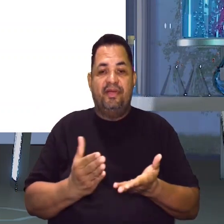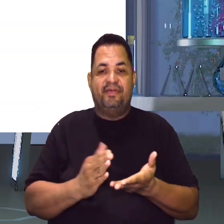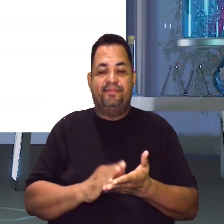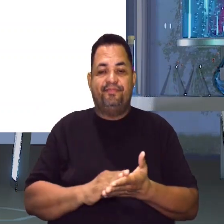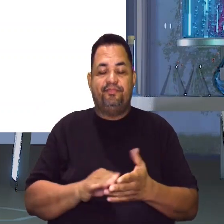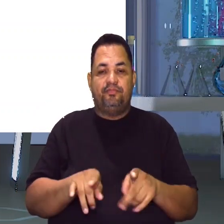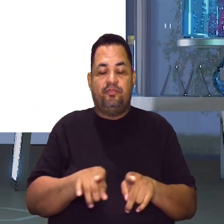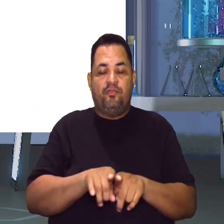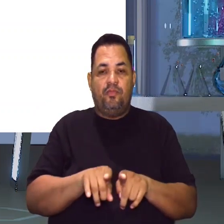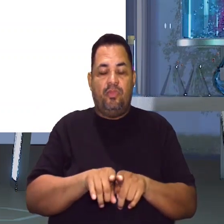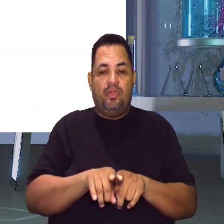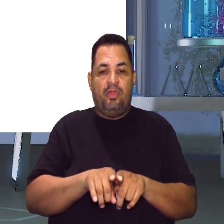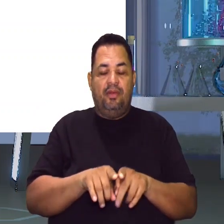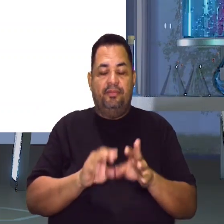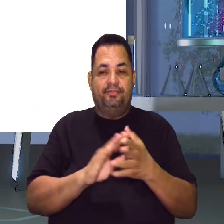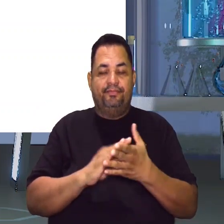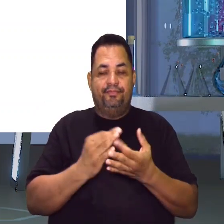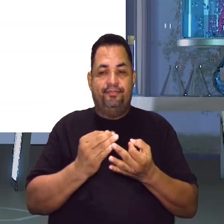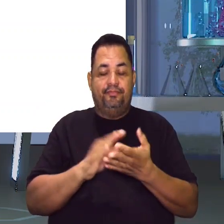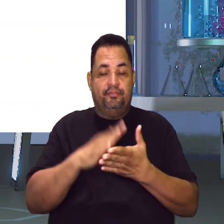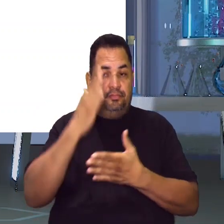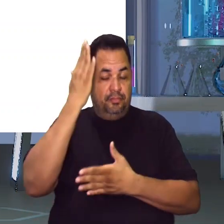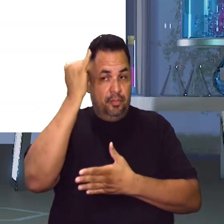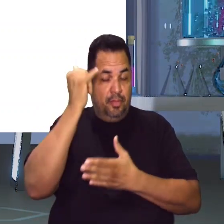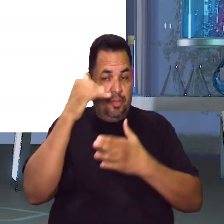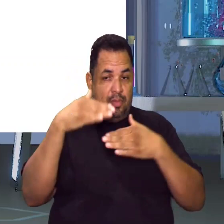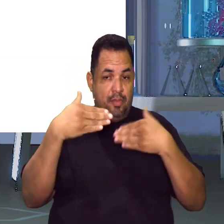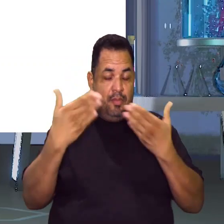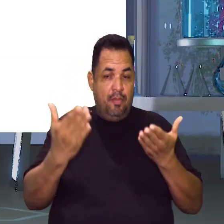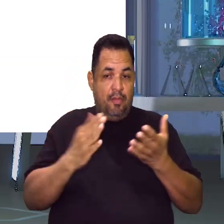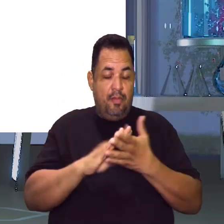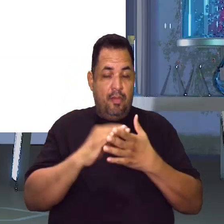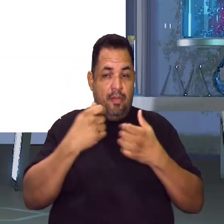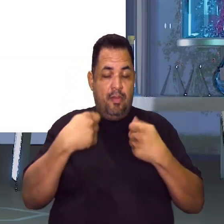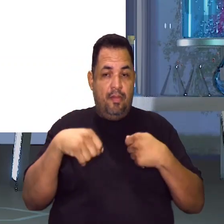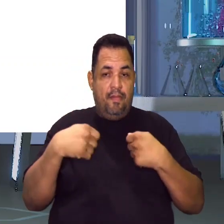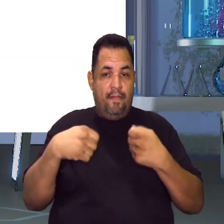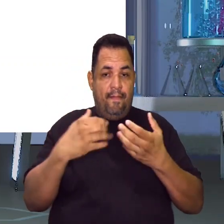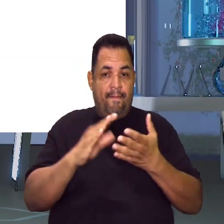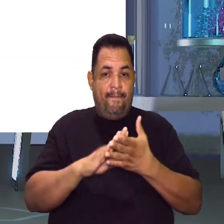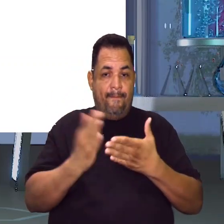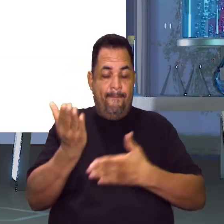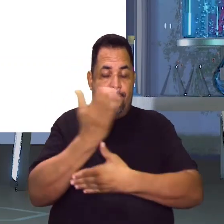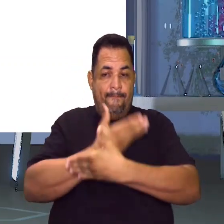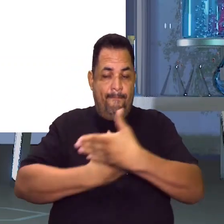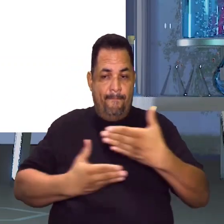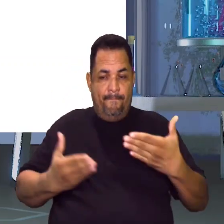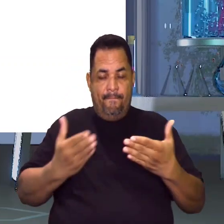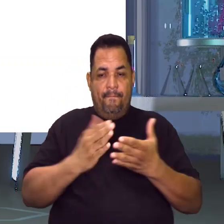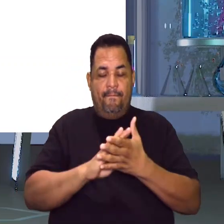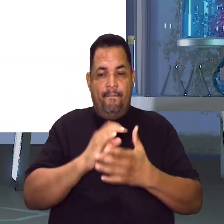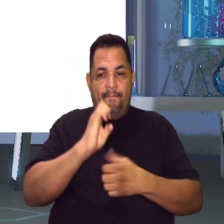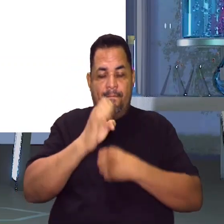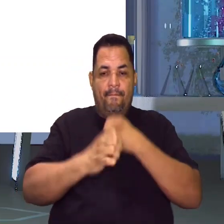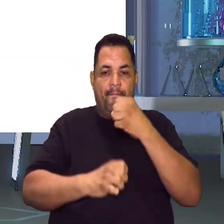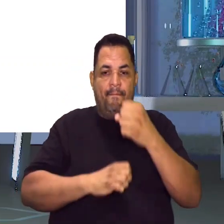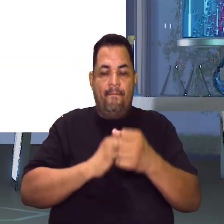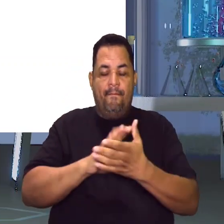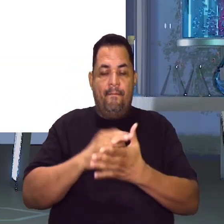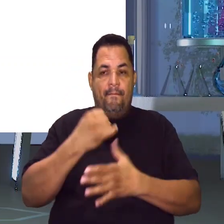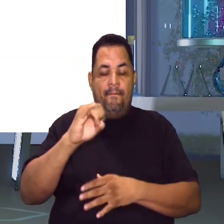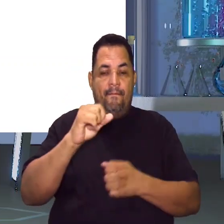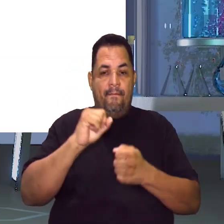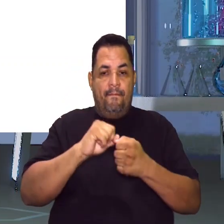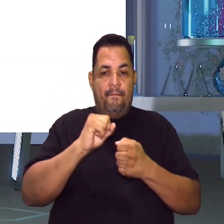sendo, você só vai saber a necessidade do compartilhamento de elétrons se